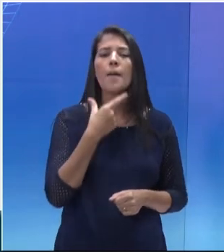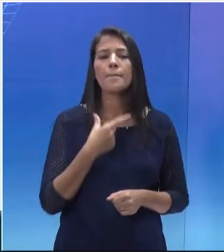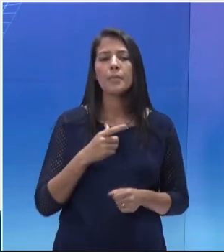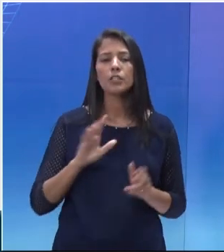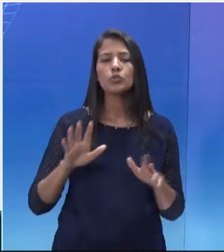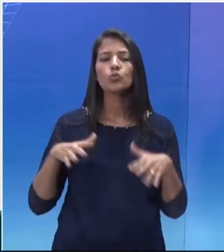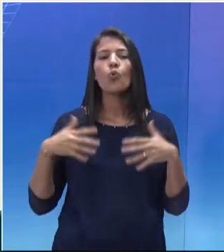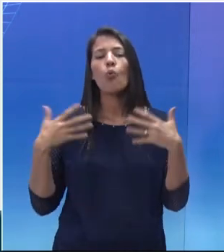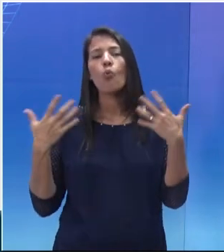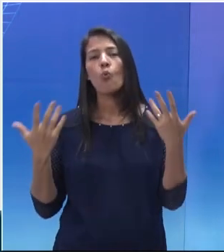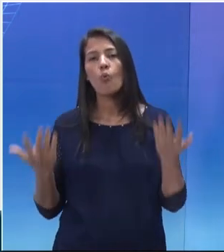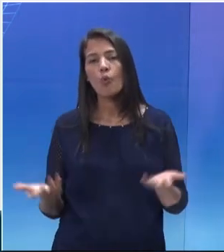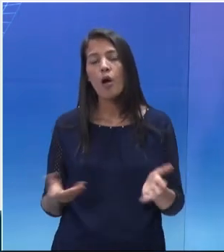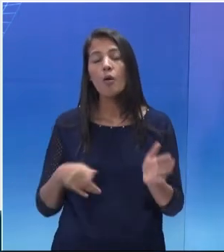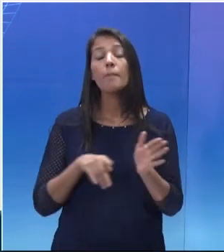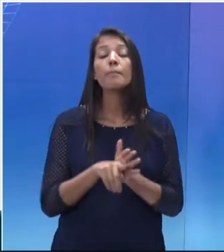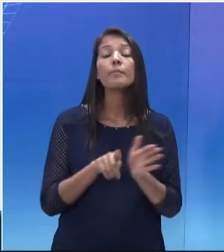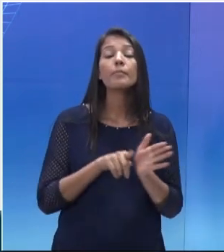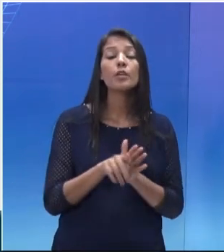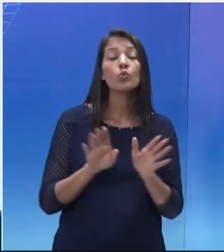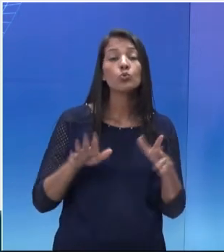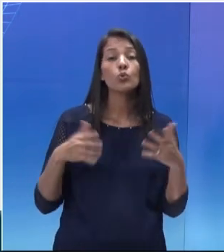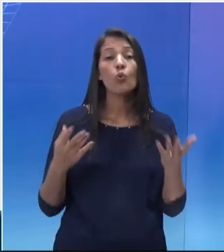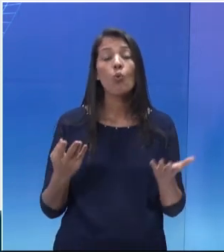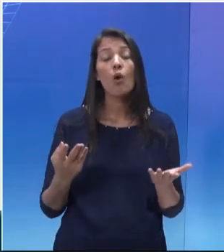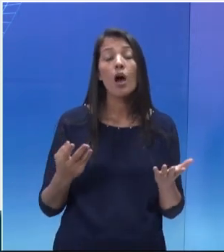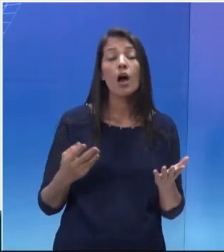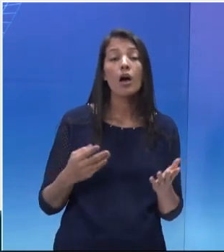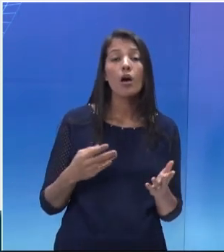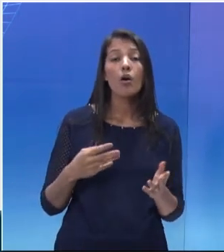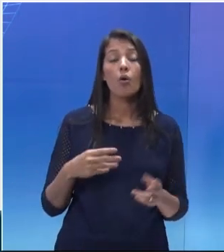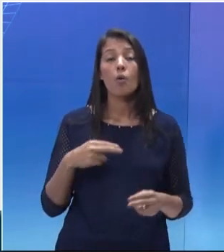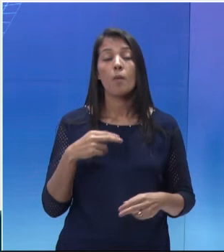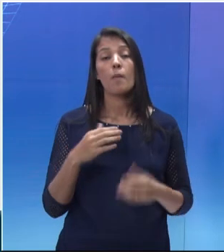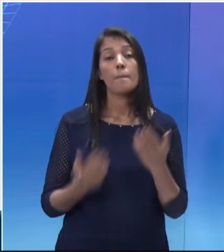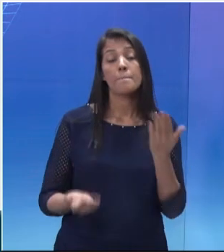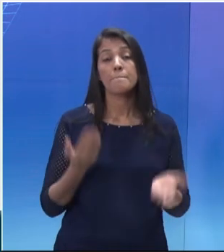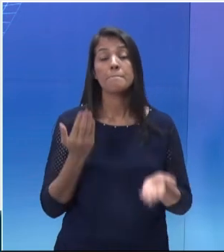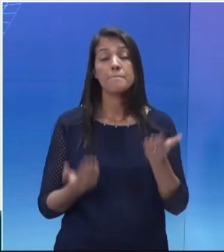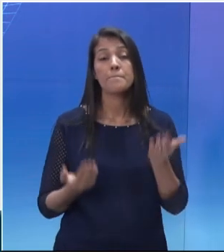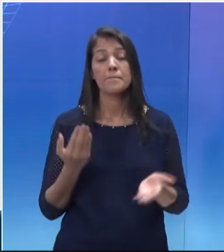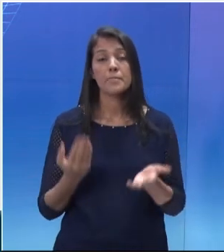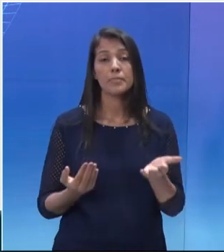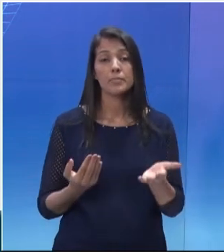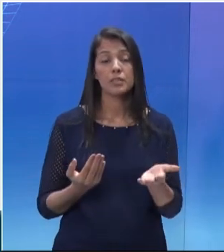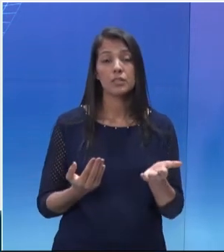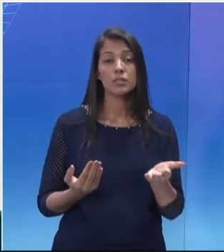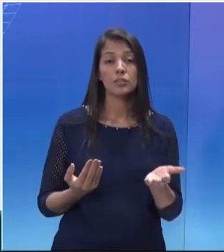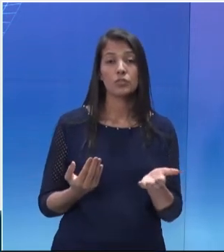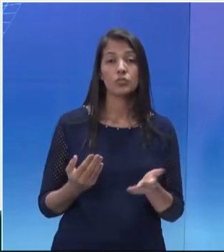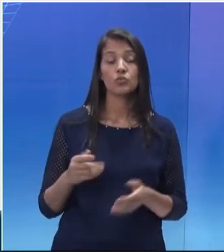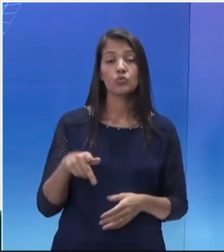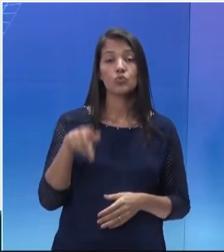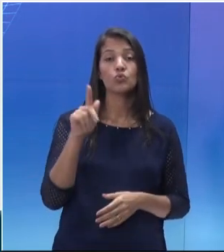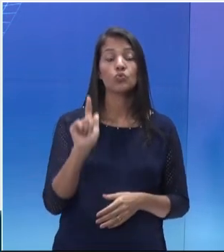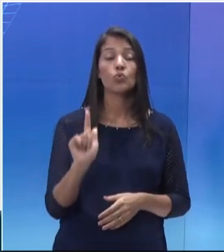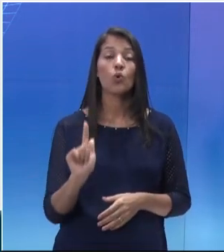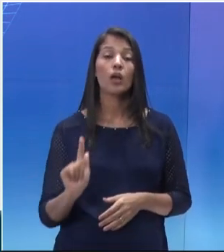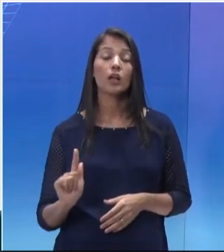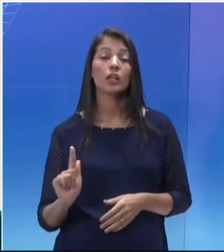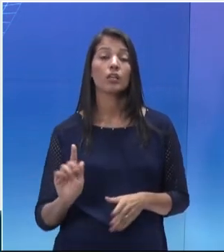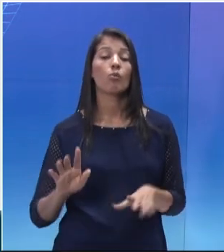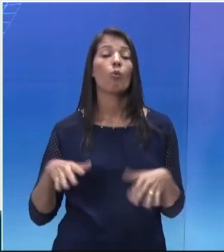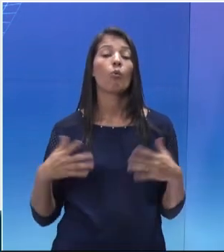mil comprimidos, de acordo com as especificações do texto. Qual é a massa de ácido salicílico em